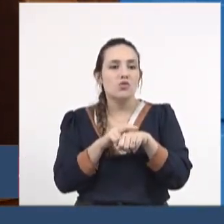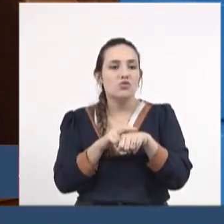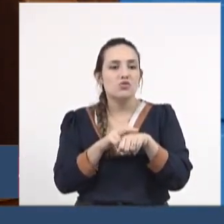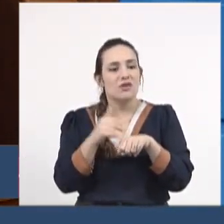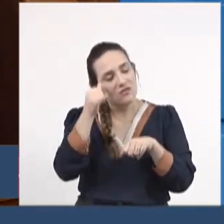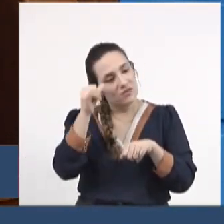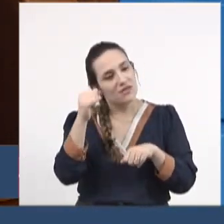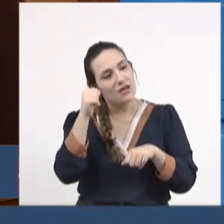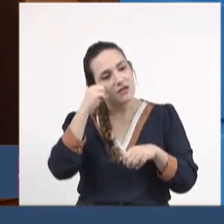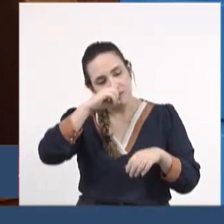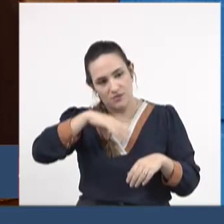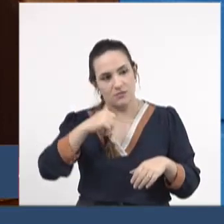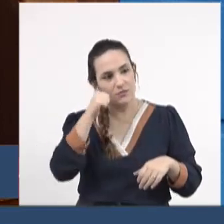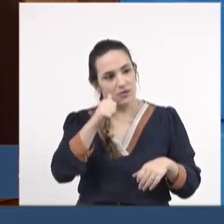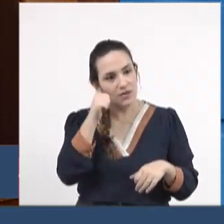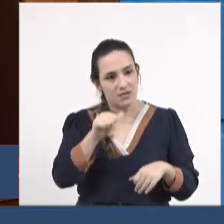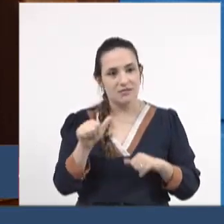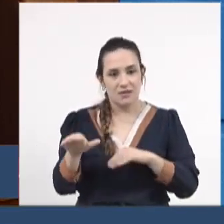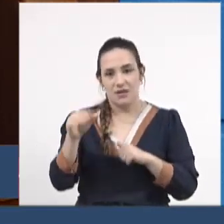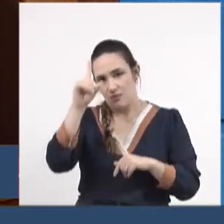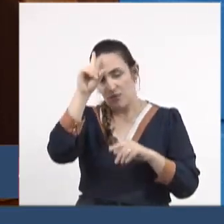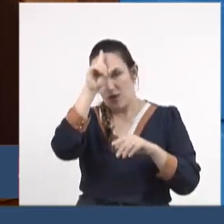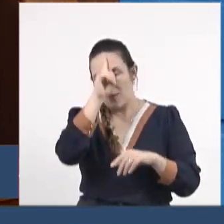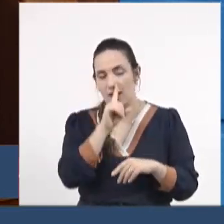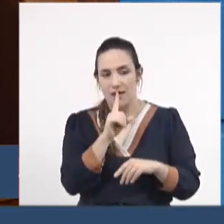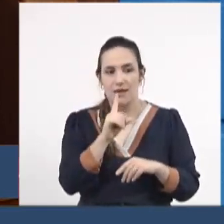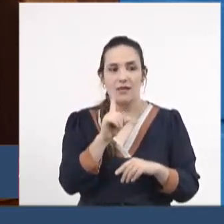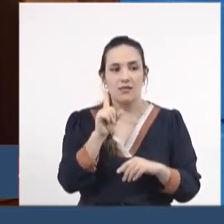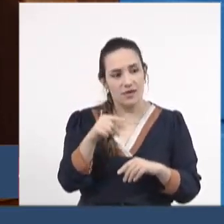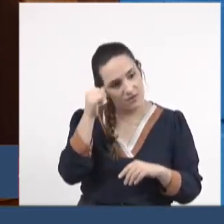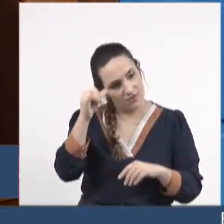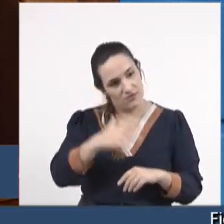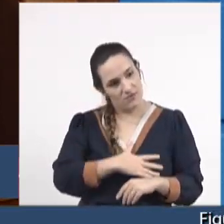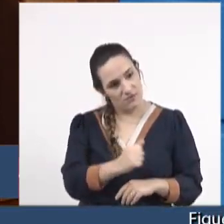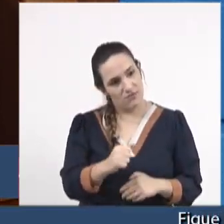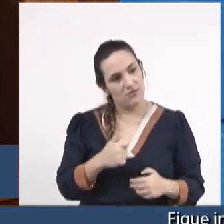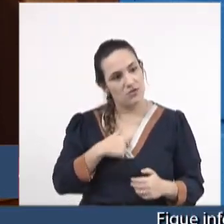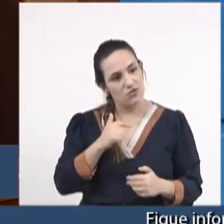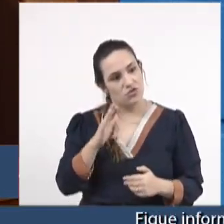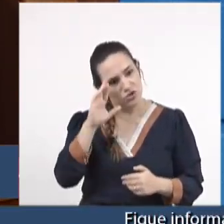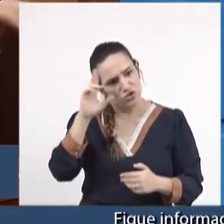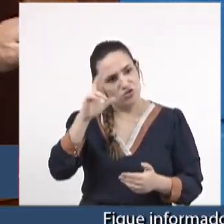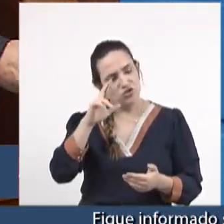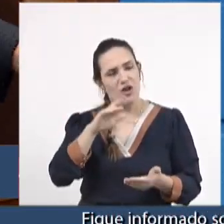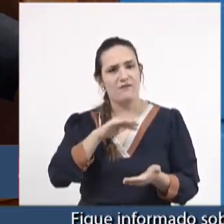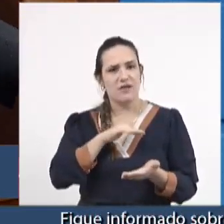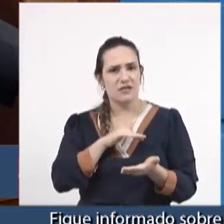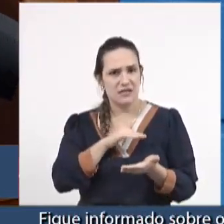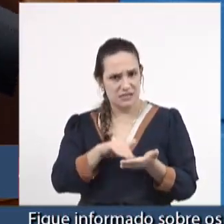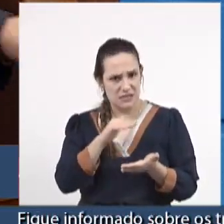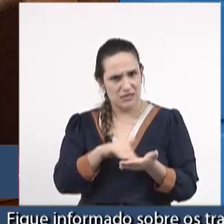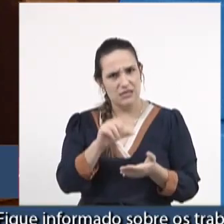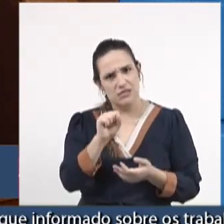Setembro Amarelo em prevenção ao suicídio. Eu fui chefe da divisão de medicina na CESAL, e naquela época,